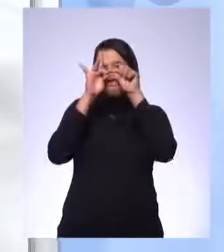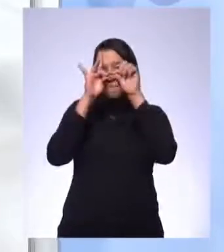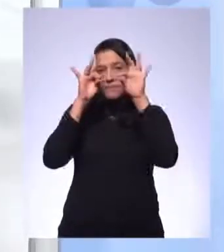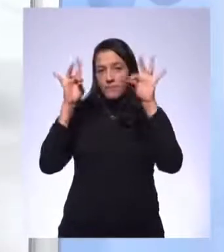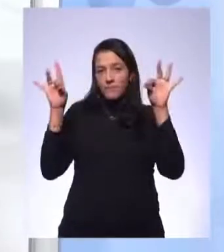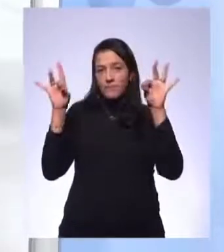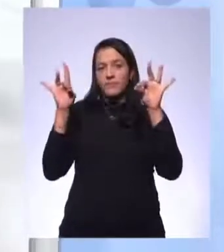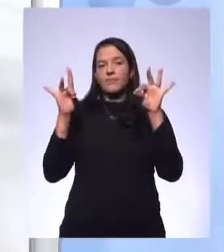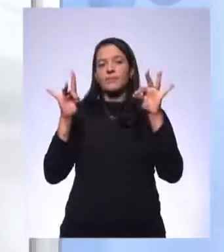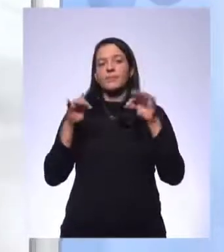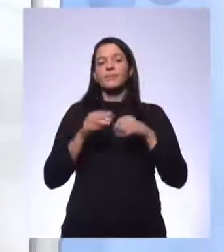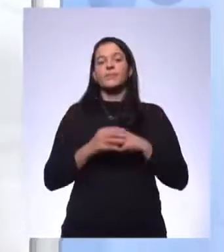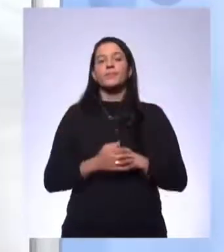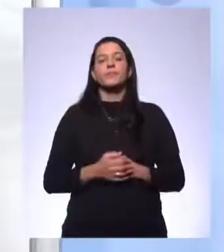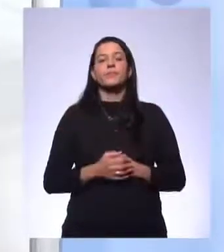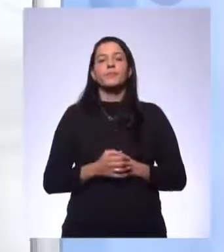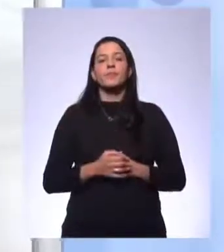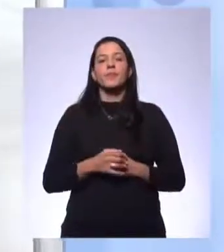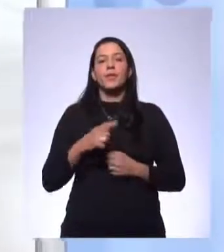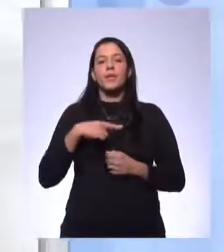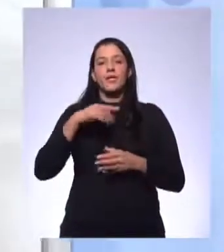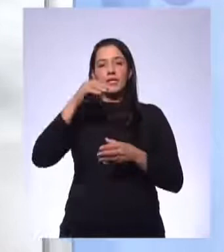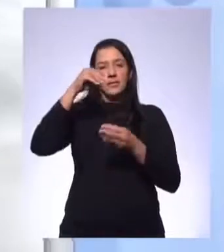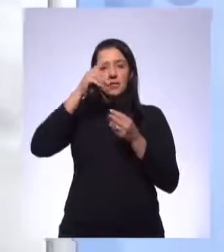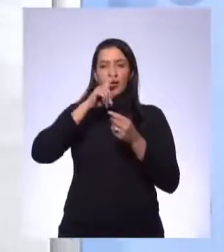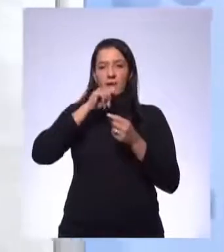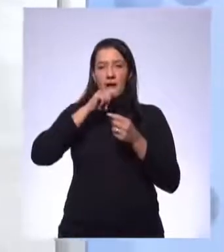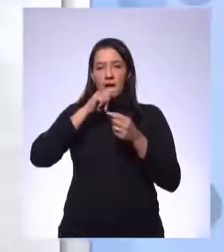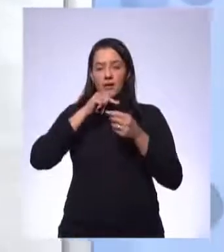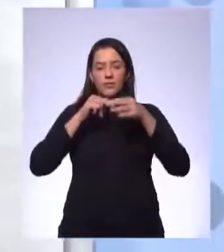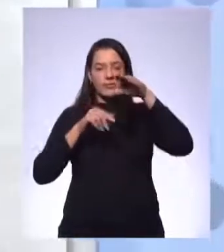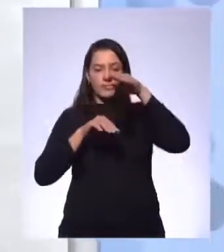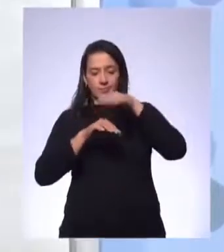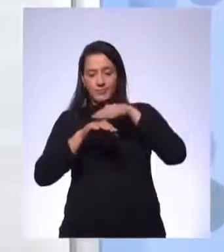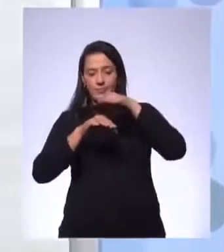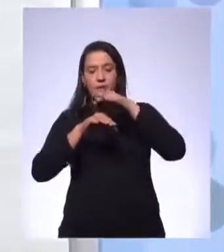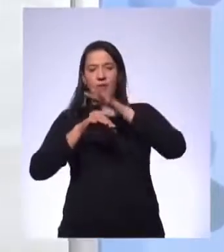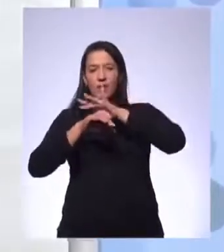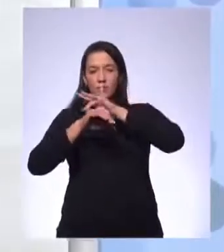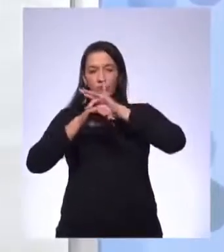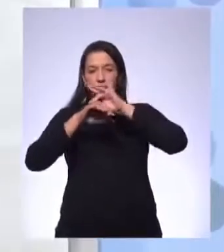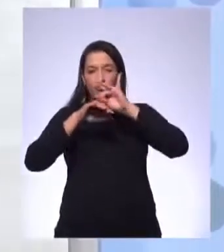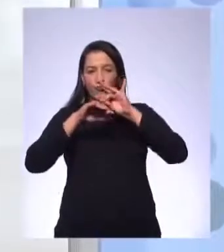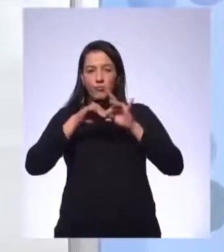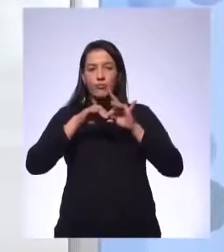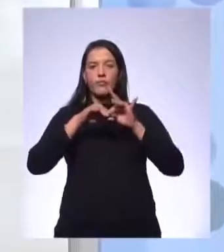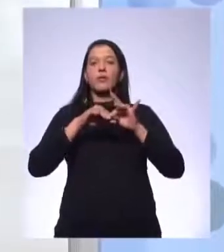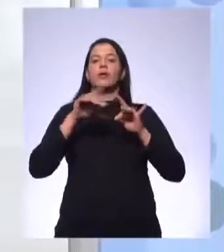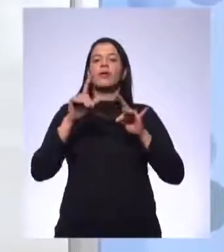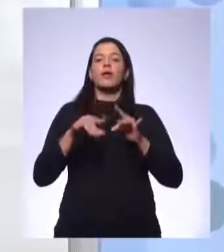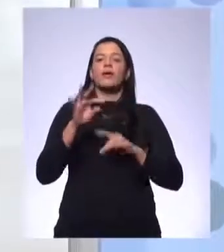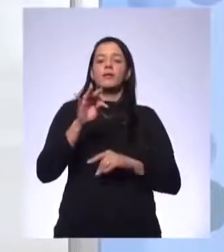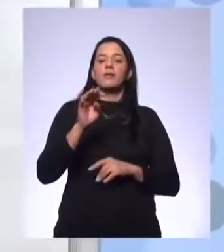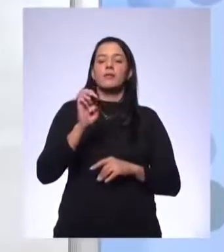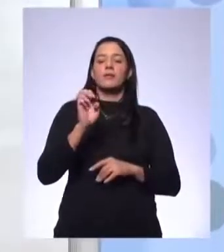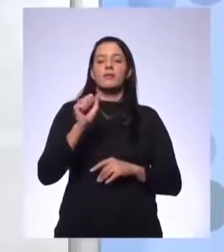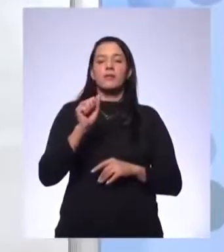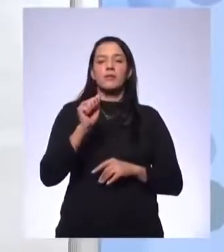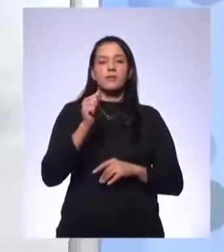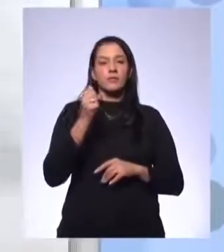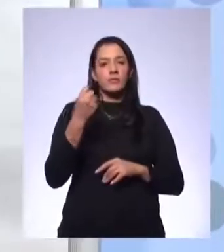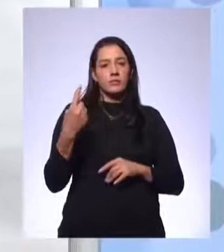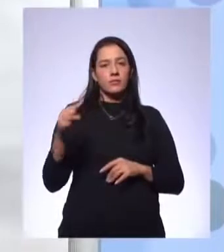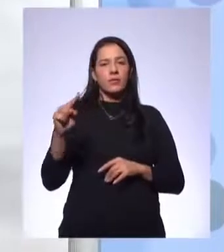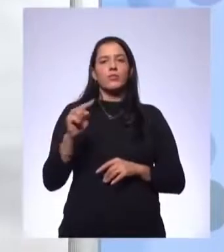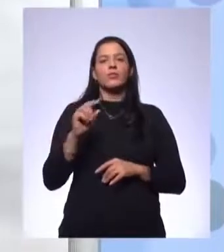película, em cima da água e tal, superficial, a gente chama até de tensão superficial, a